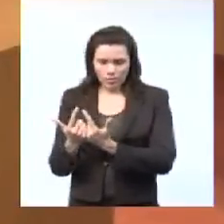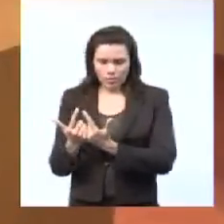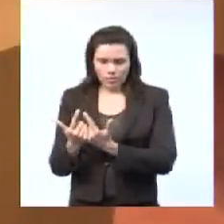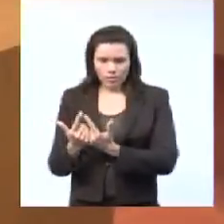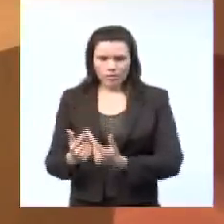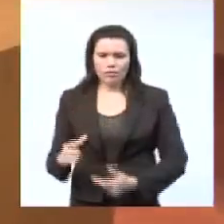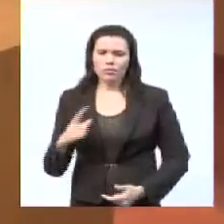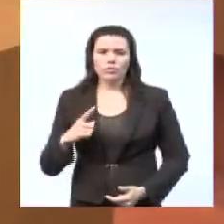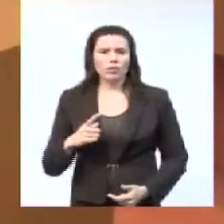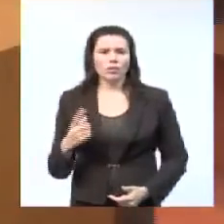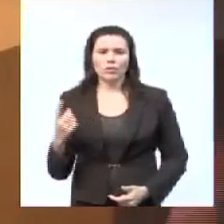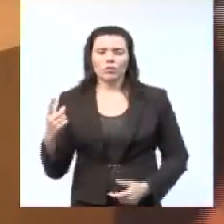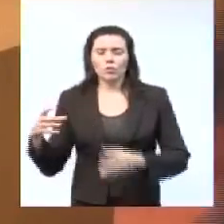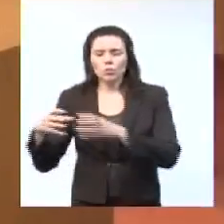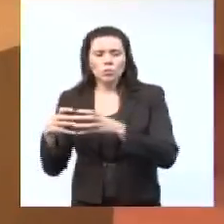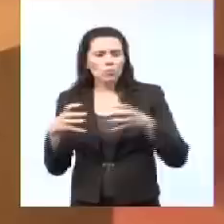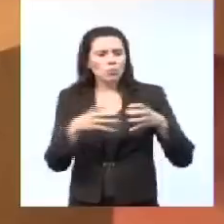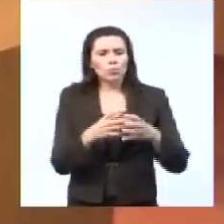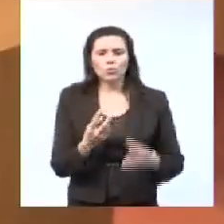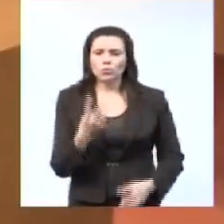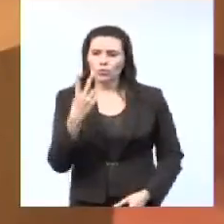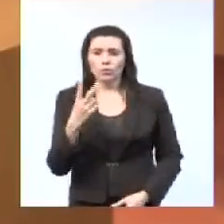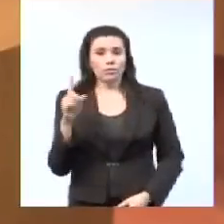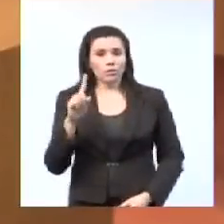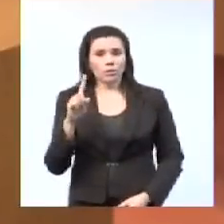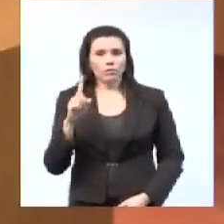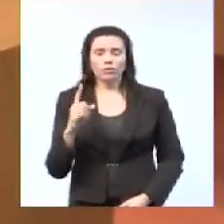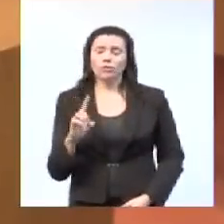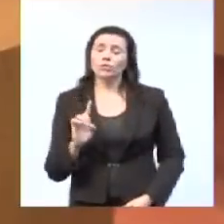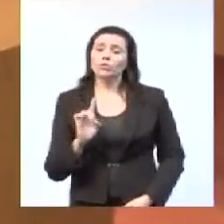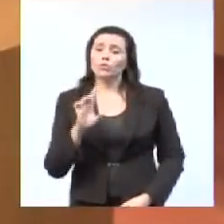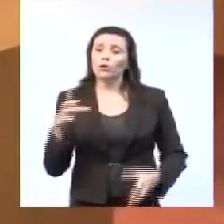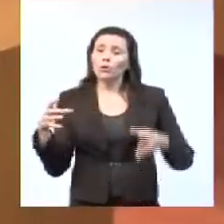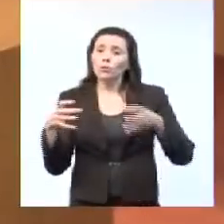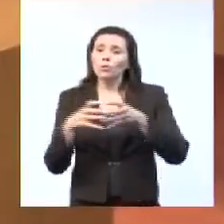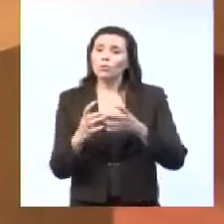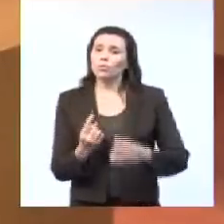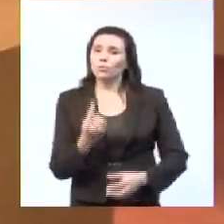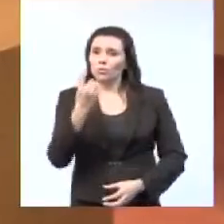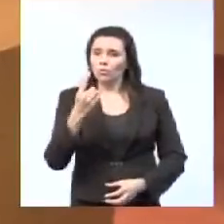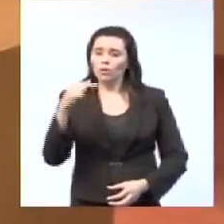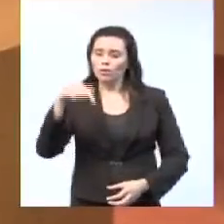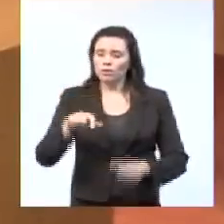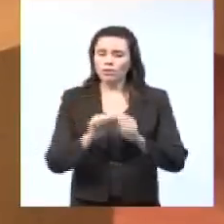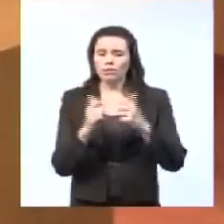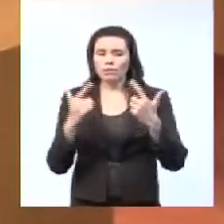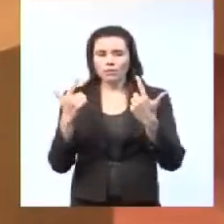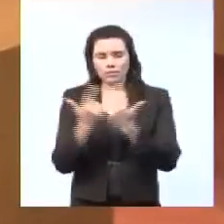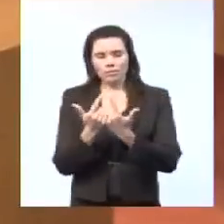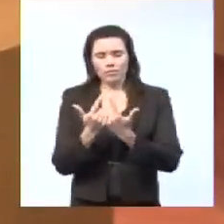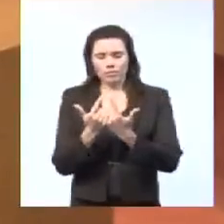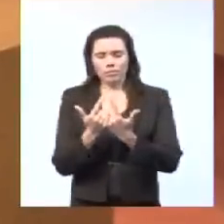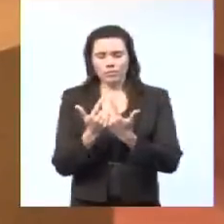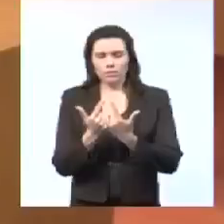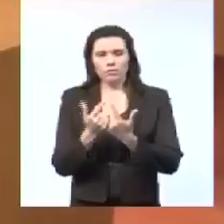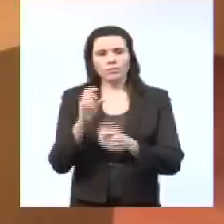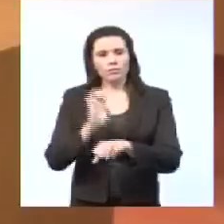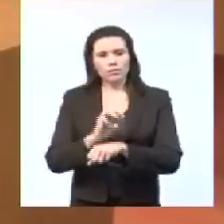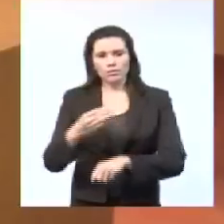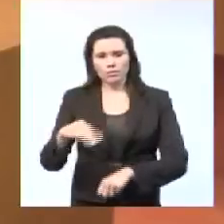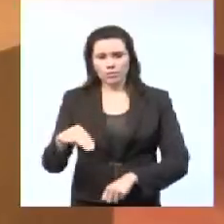existe apenas um lado, que é a Assembleia Legislativa do Maranhão, que é a casa do povo do nosso Estado. Senhor presidente,